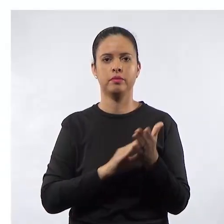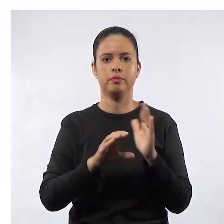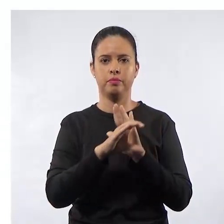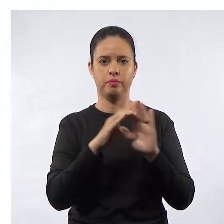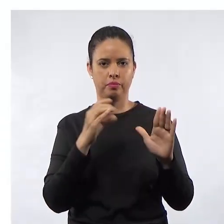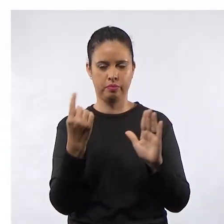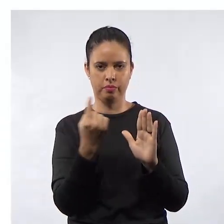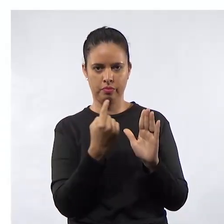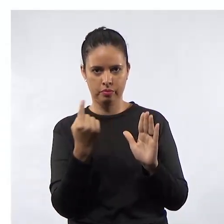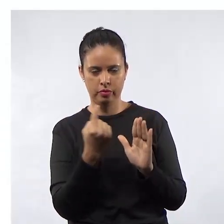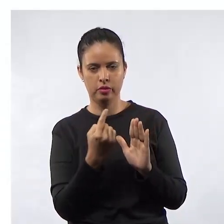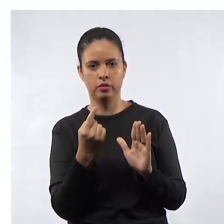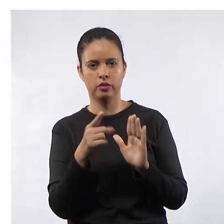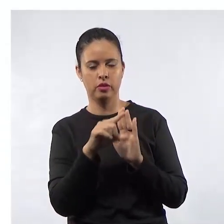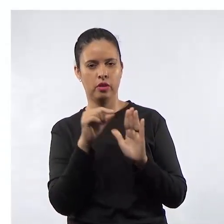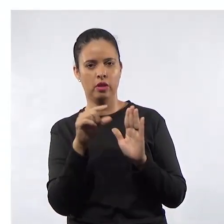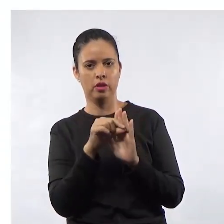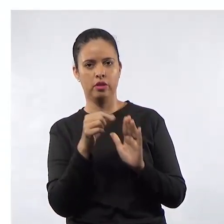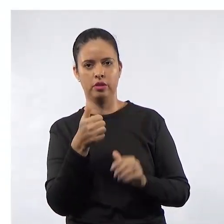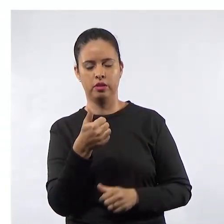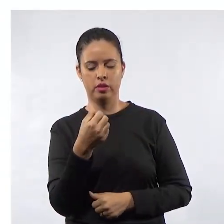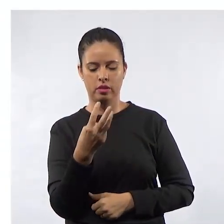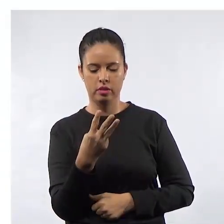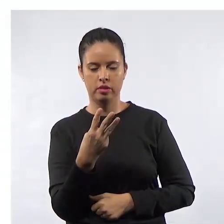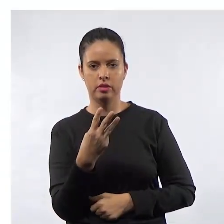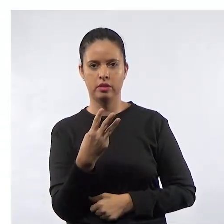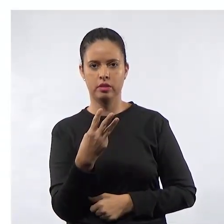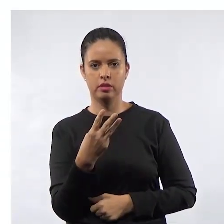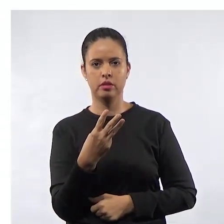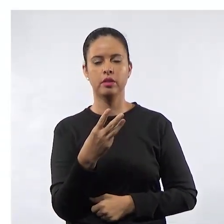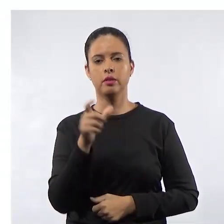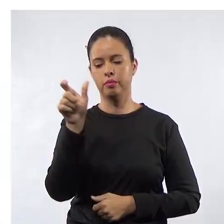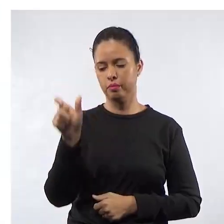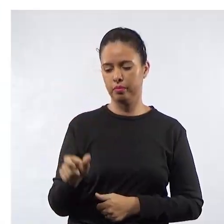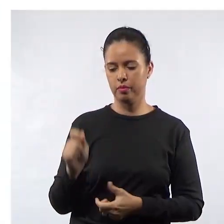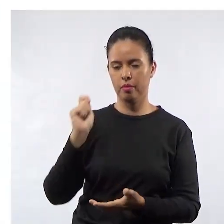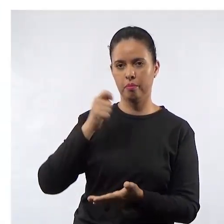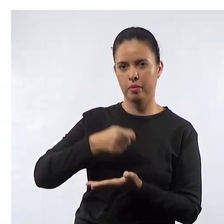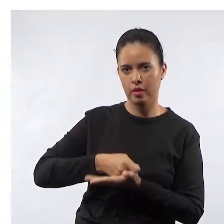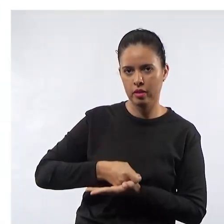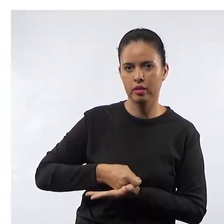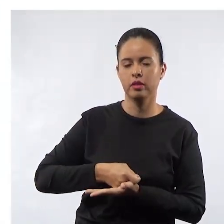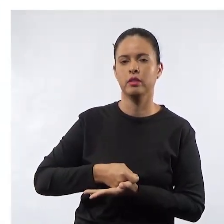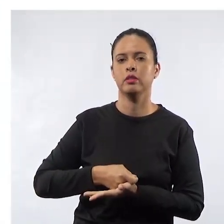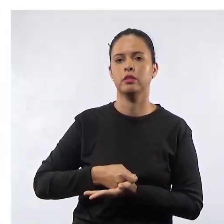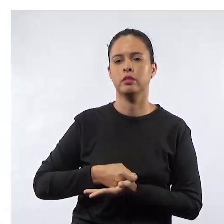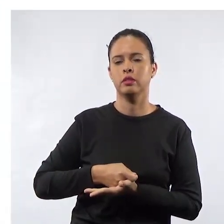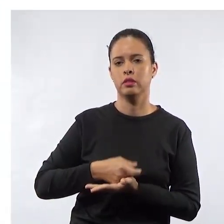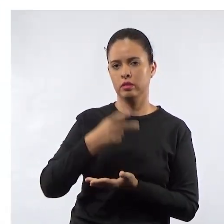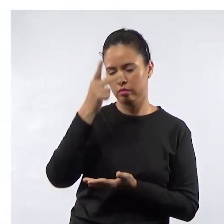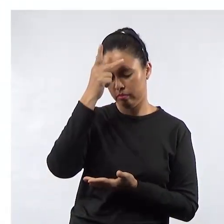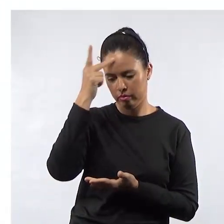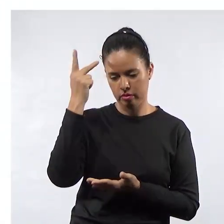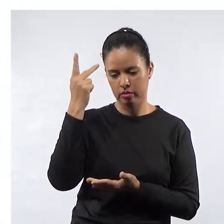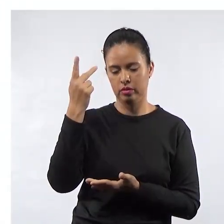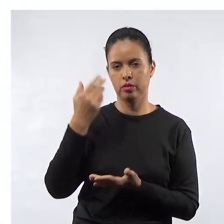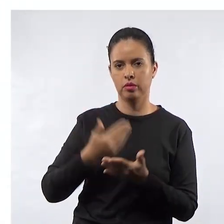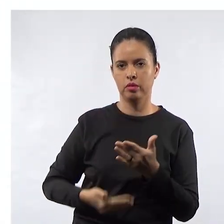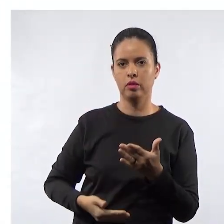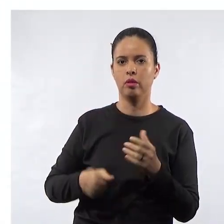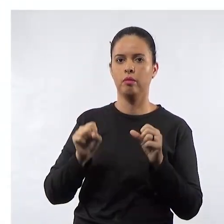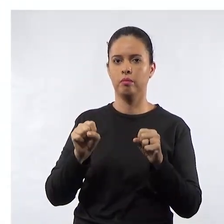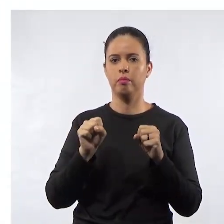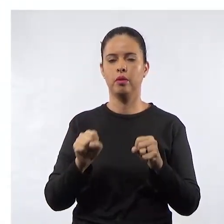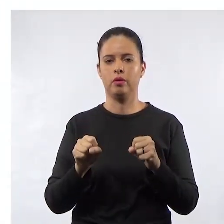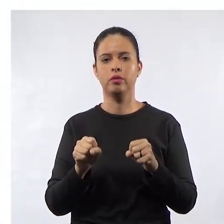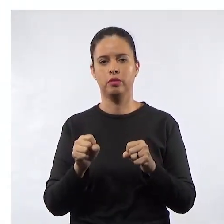no parágrafo único do artigo 13, aquele que efetivar o pagamento ao prejudicado poderá exercer o